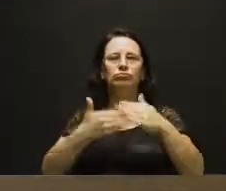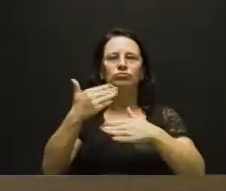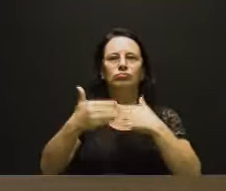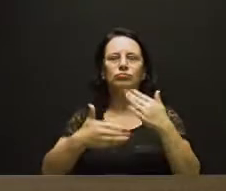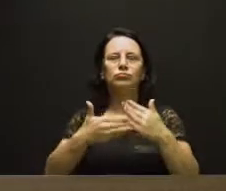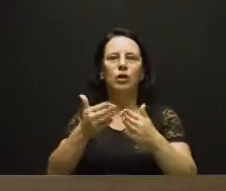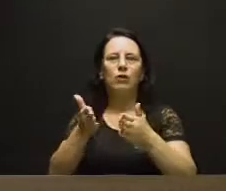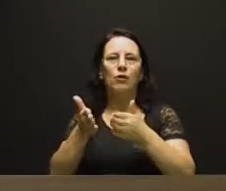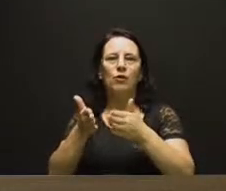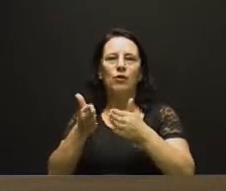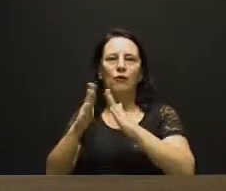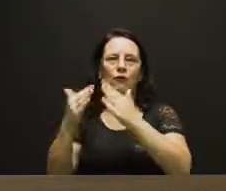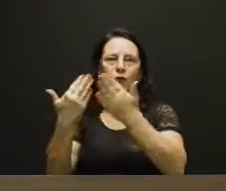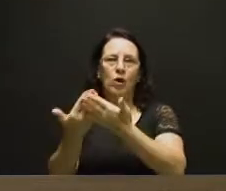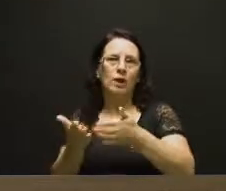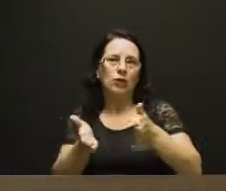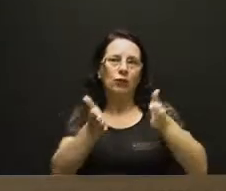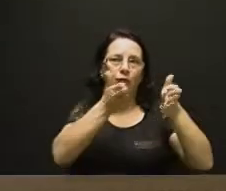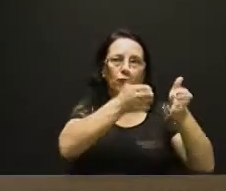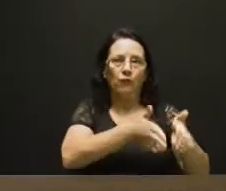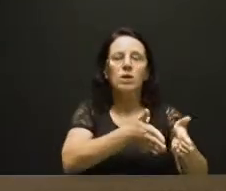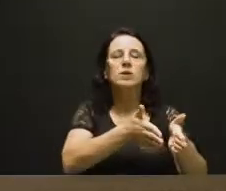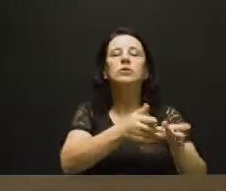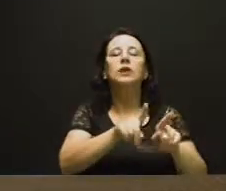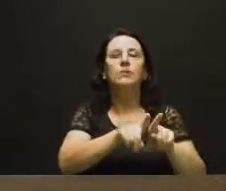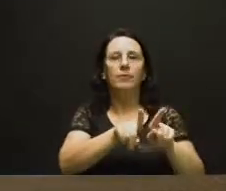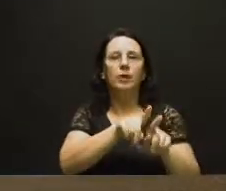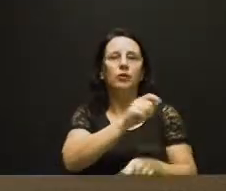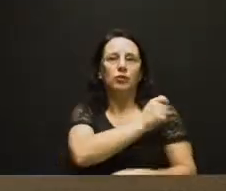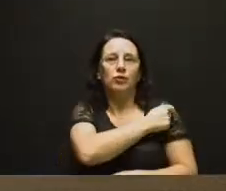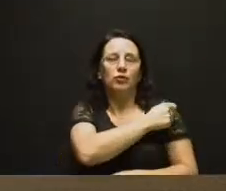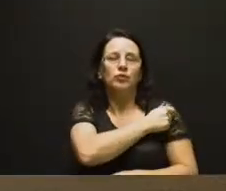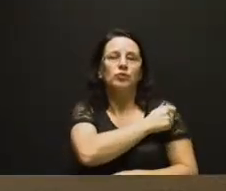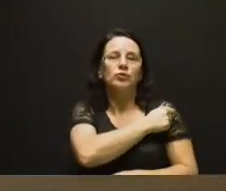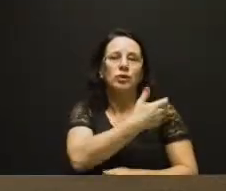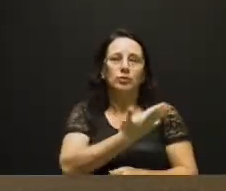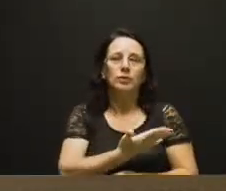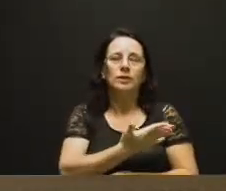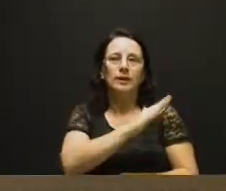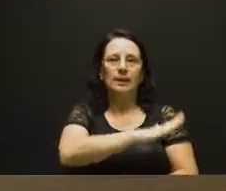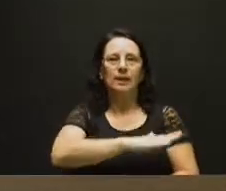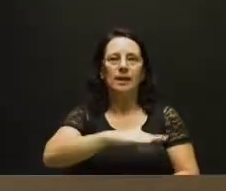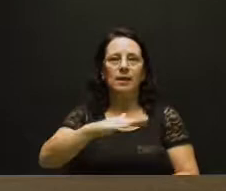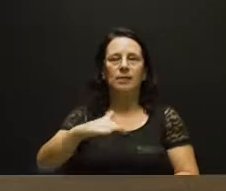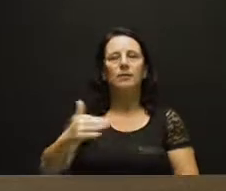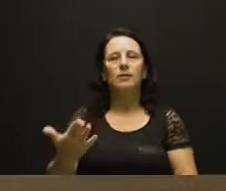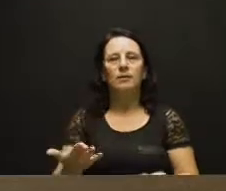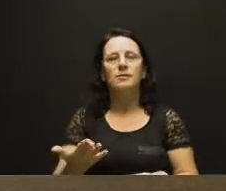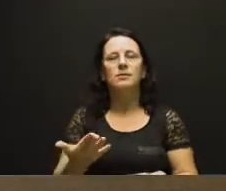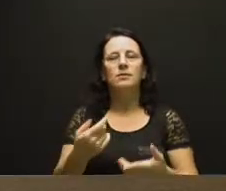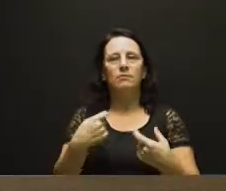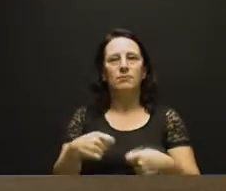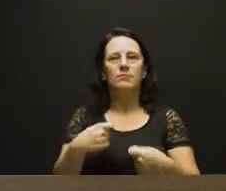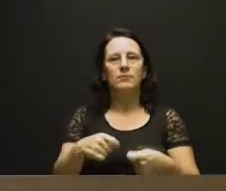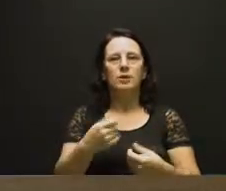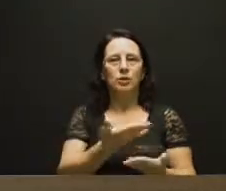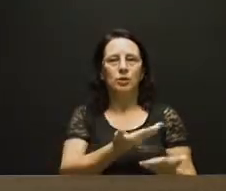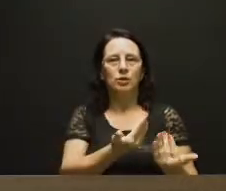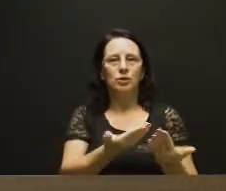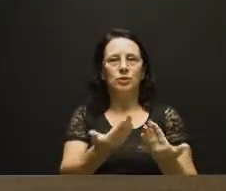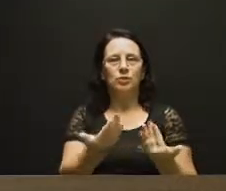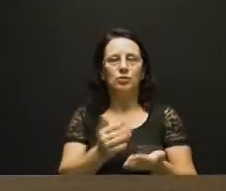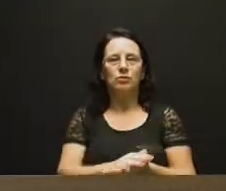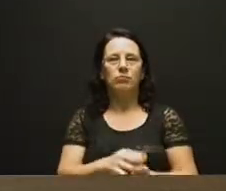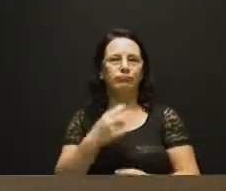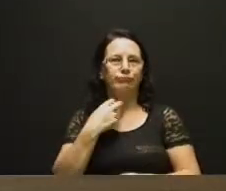fora da escola que é o direito também do aluno né do da criança com deficiência do jovem e e